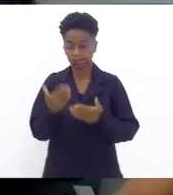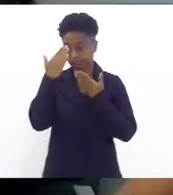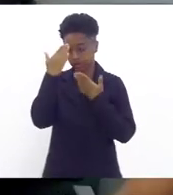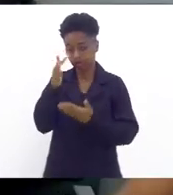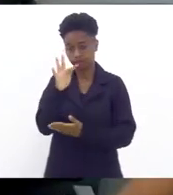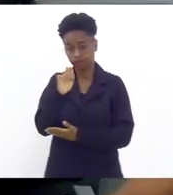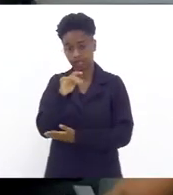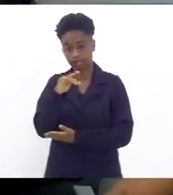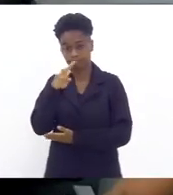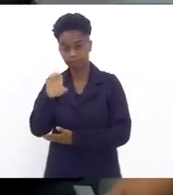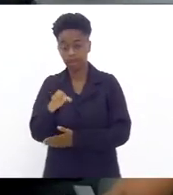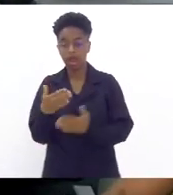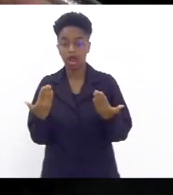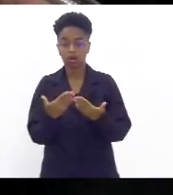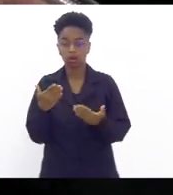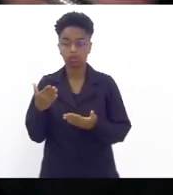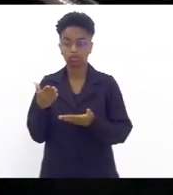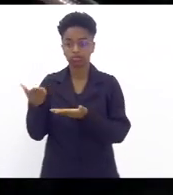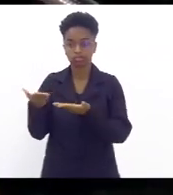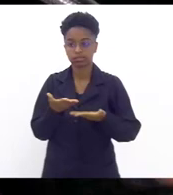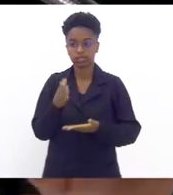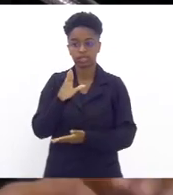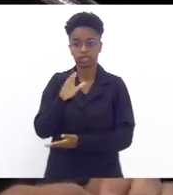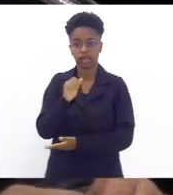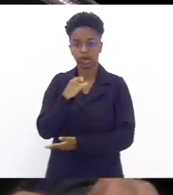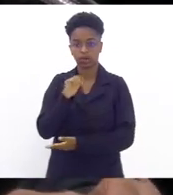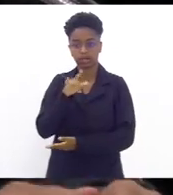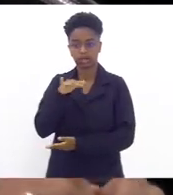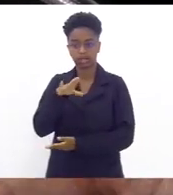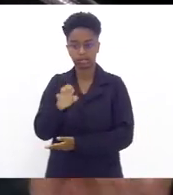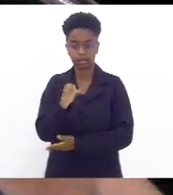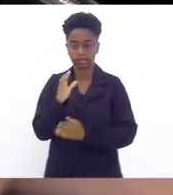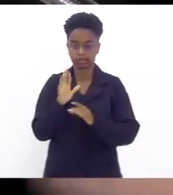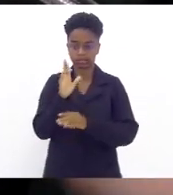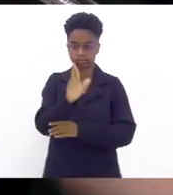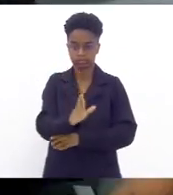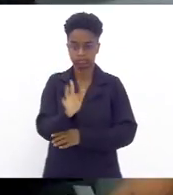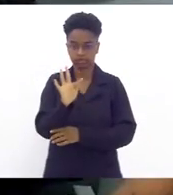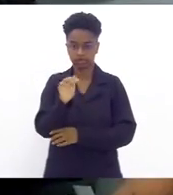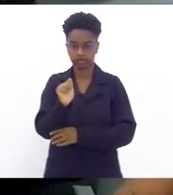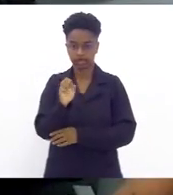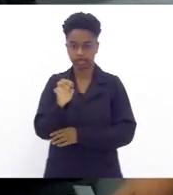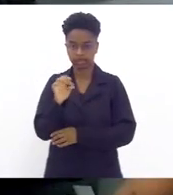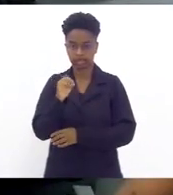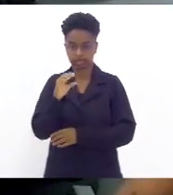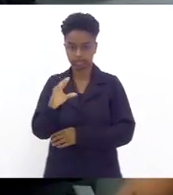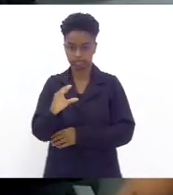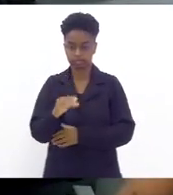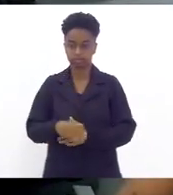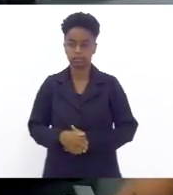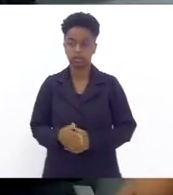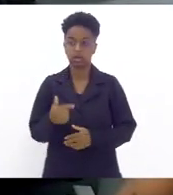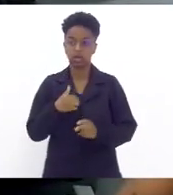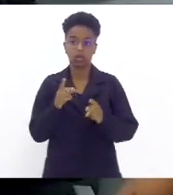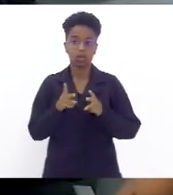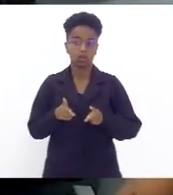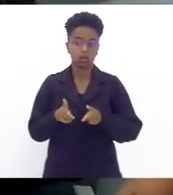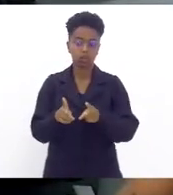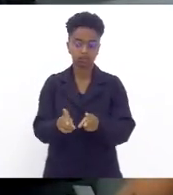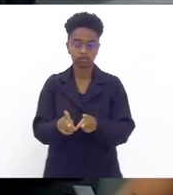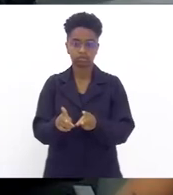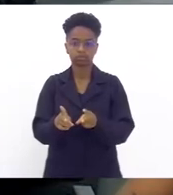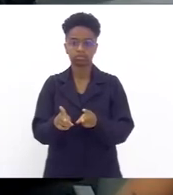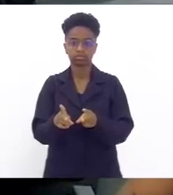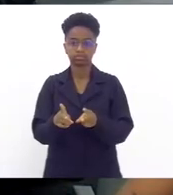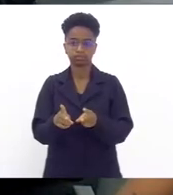Felipe vou passar agora a palavra Ana Caroline Alves que apresenta Faetec eu vou continuar aqui presidente